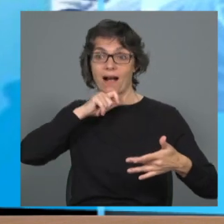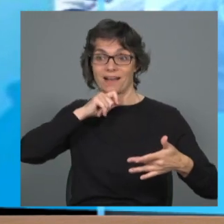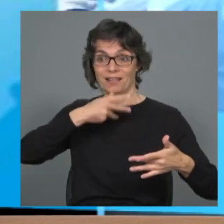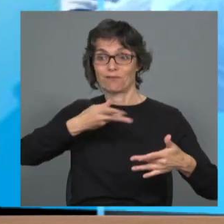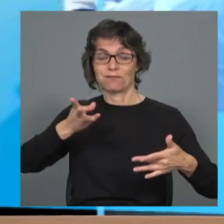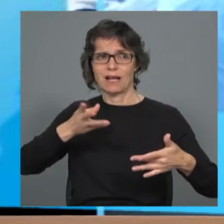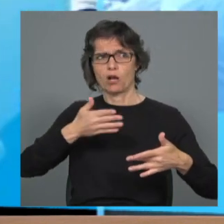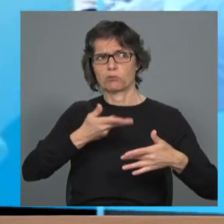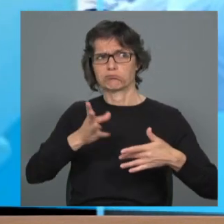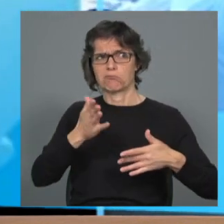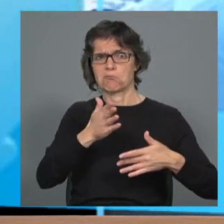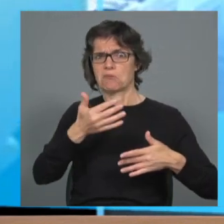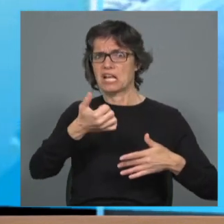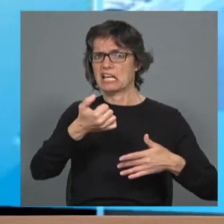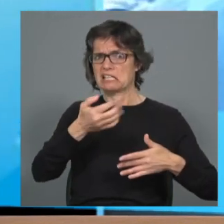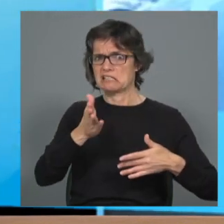altura,